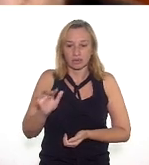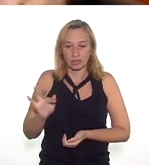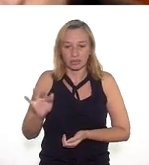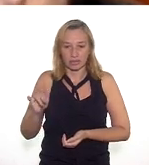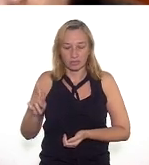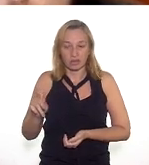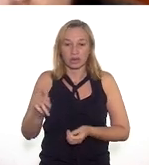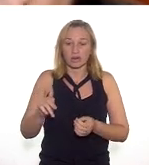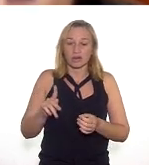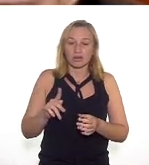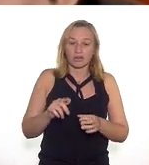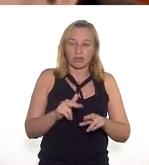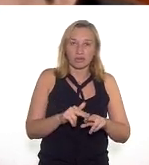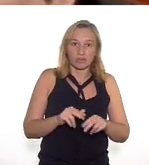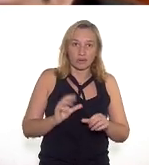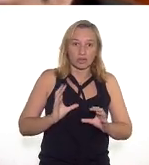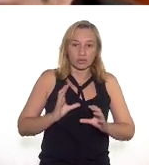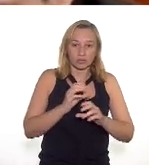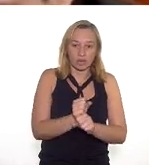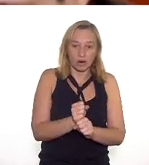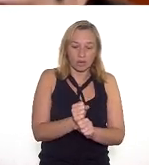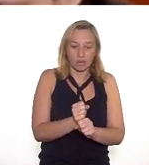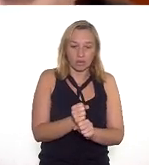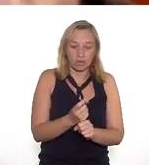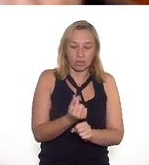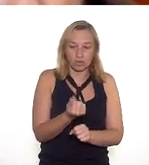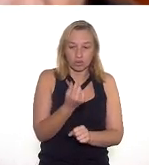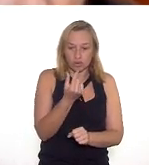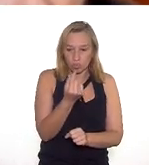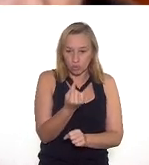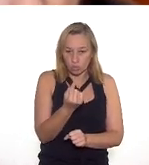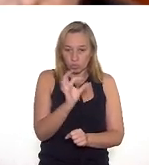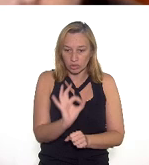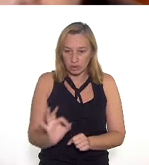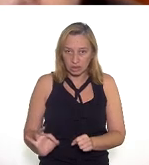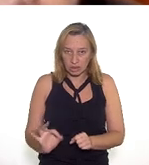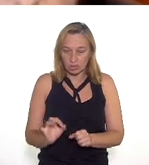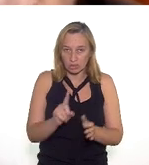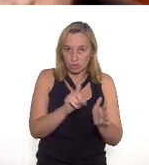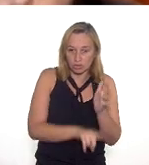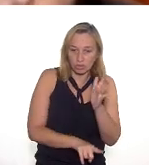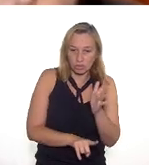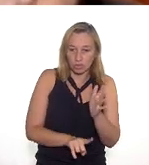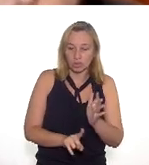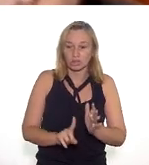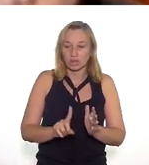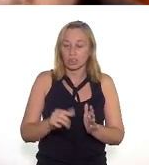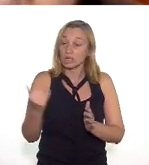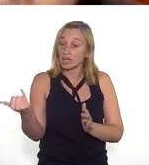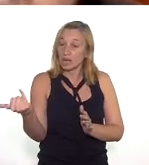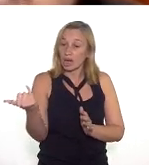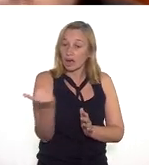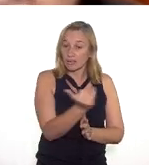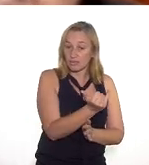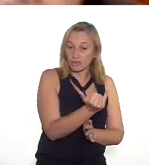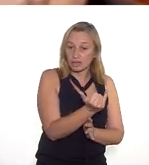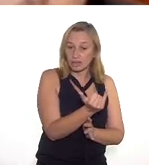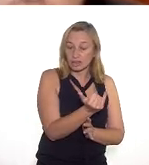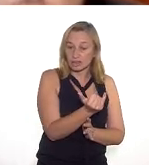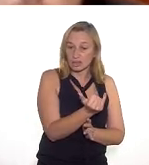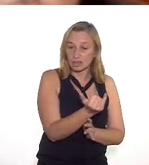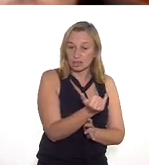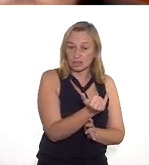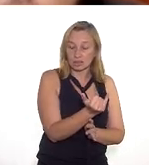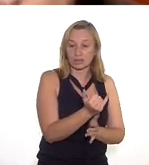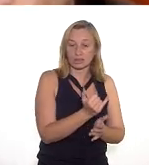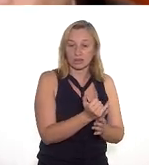cálculo do devido do 1% do abatimento e informa para a superintendência